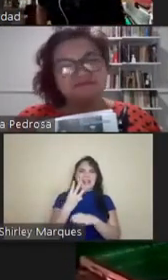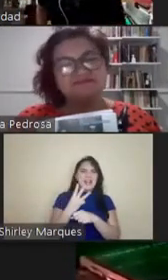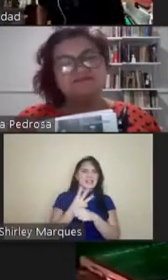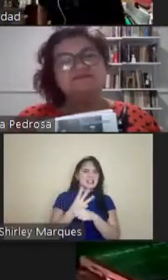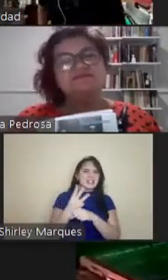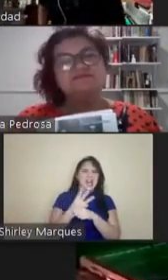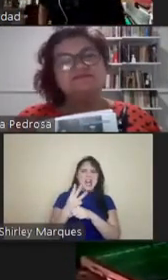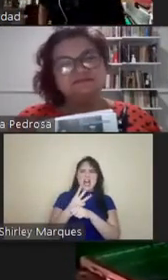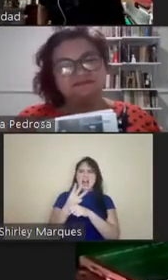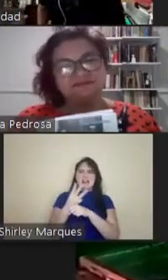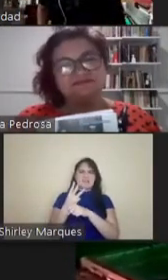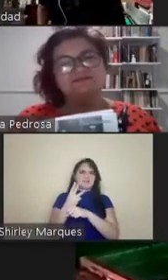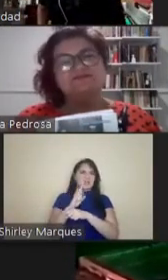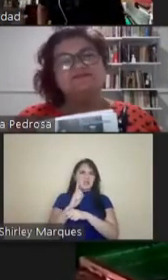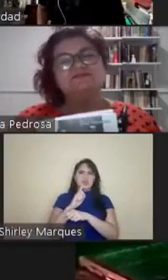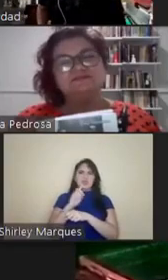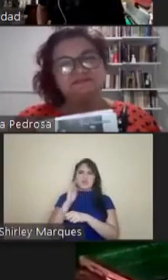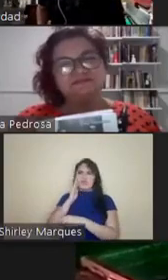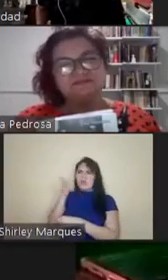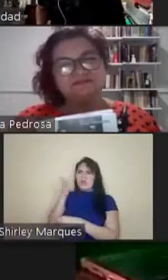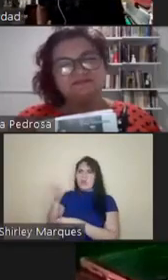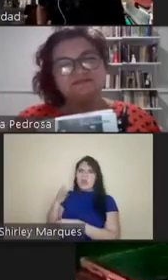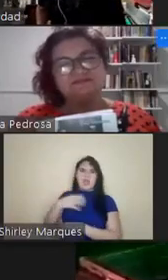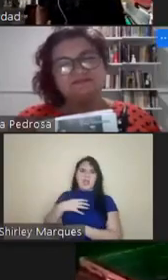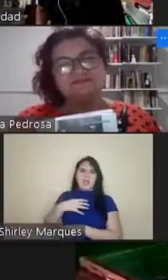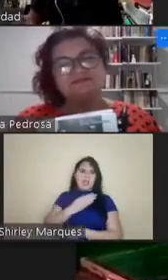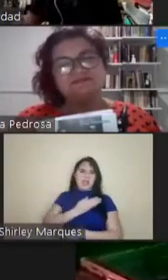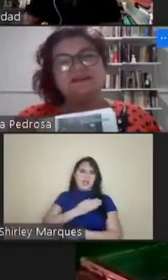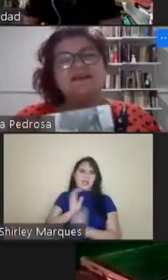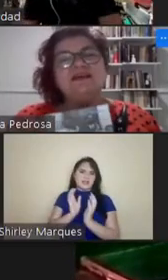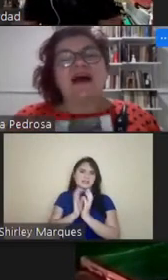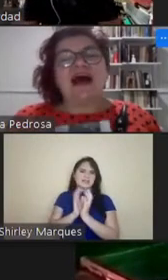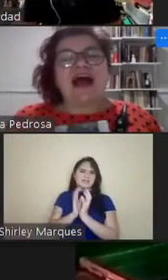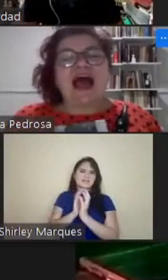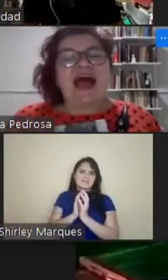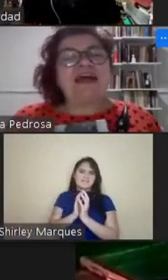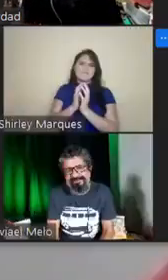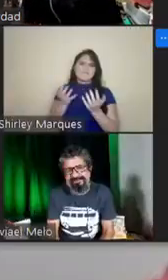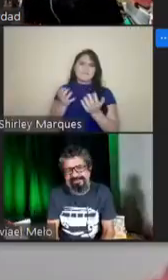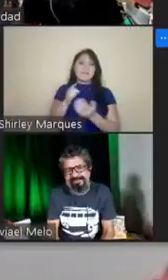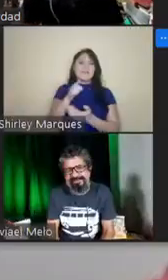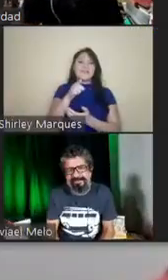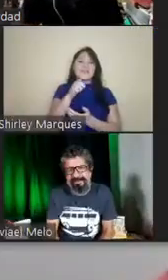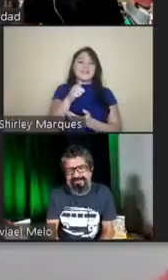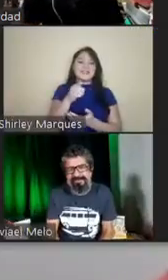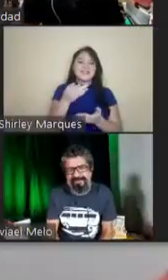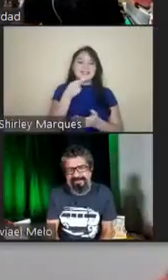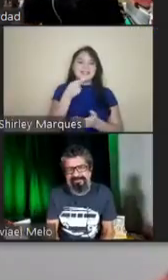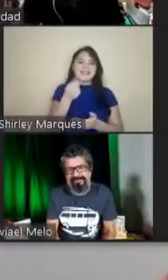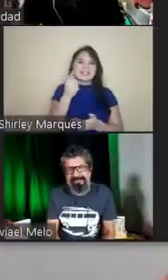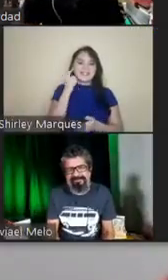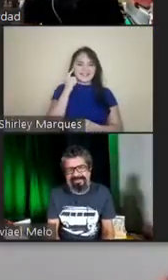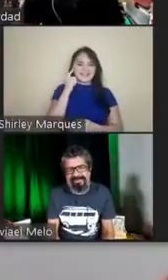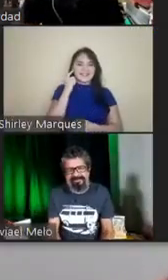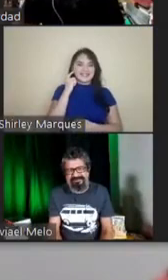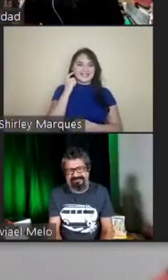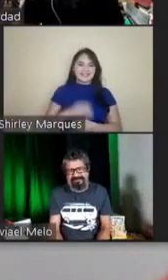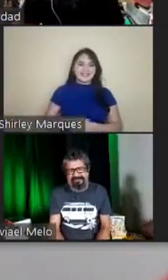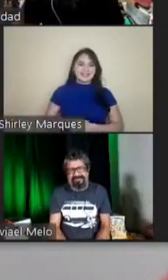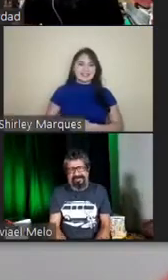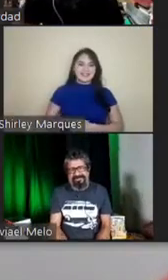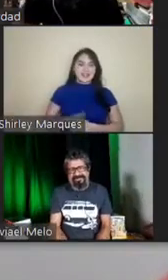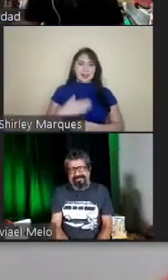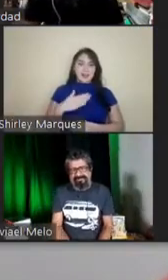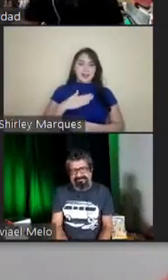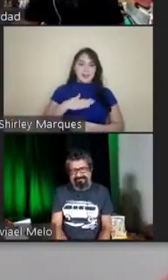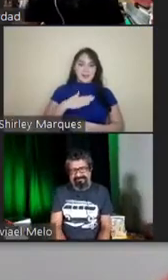Isso nunca aconteceu na minha vida. Vem tu aí, diz aí. Quando vou dizer do meu pandemia, livro. Não, vá.